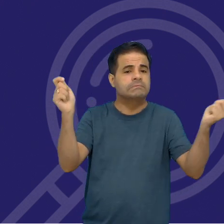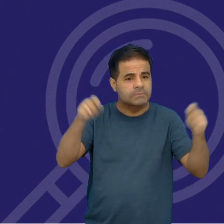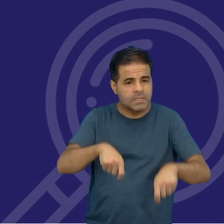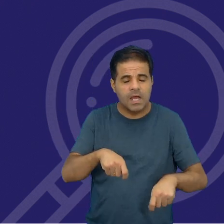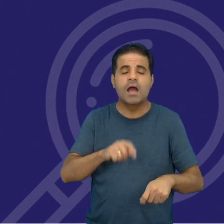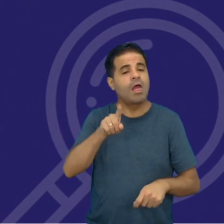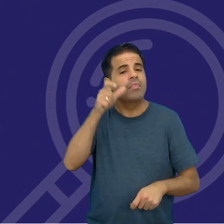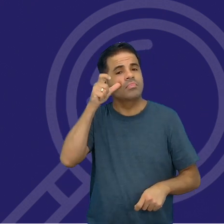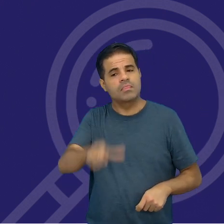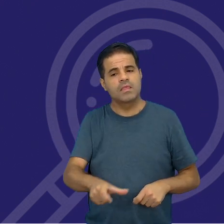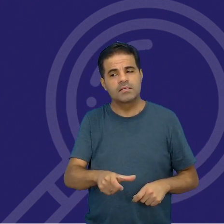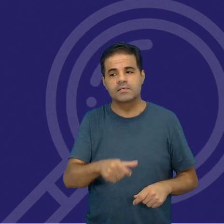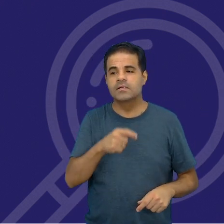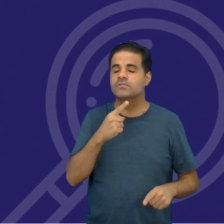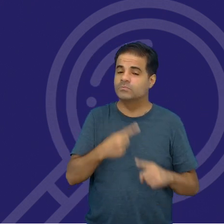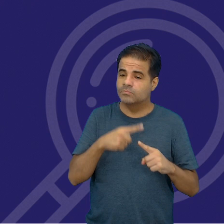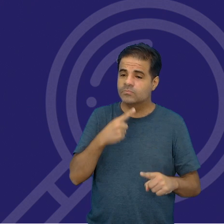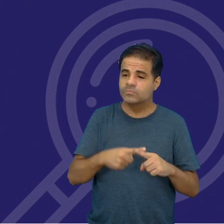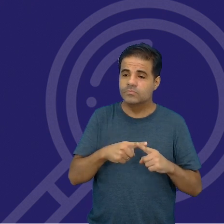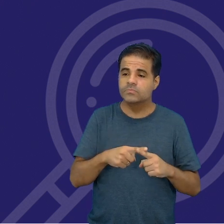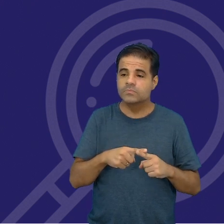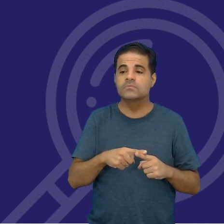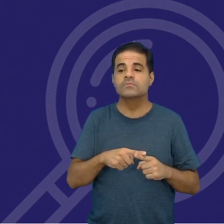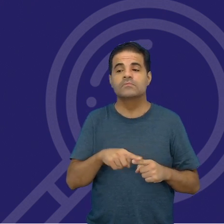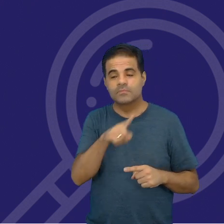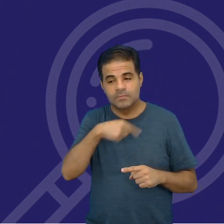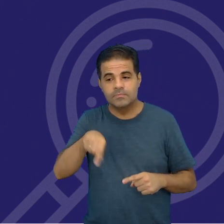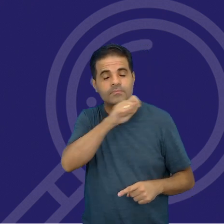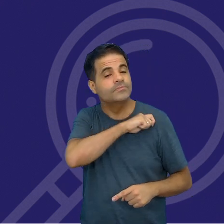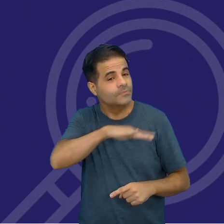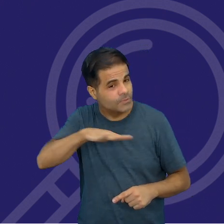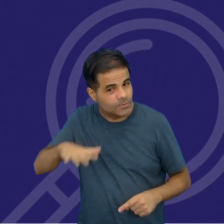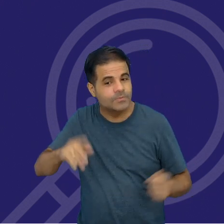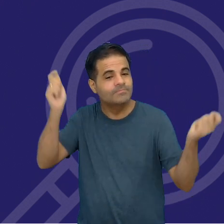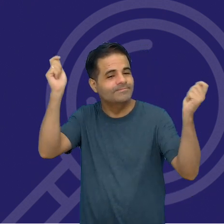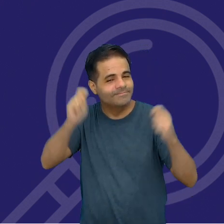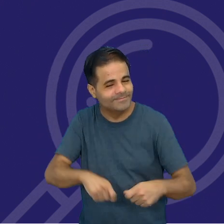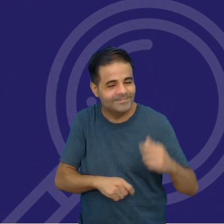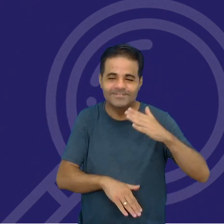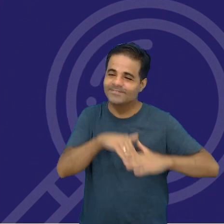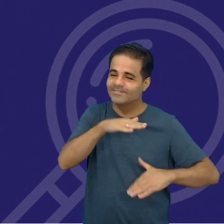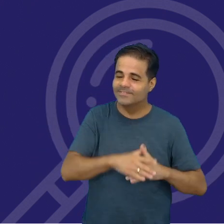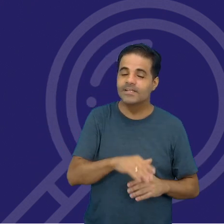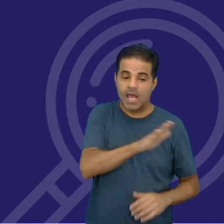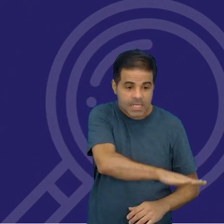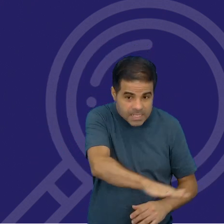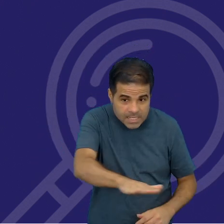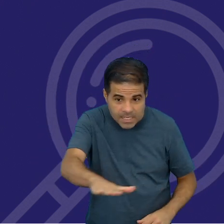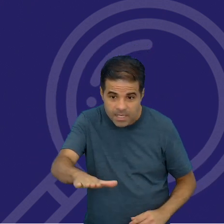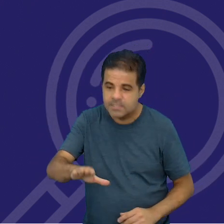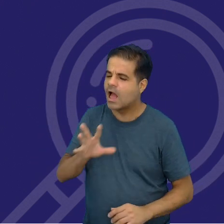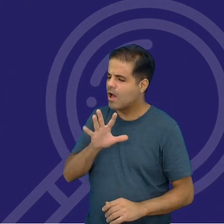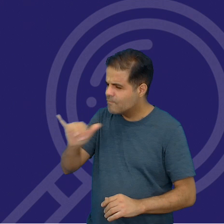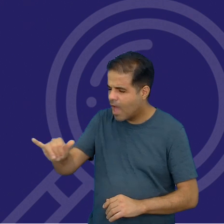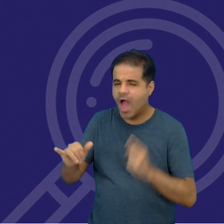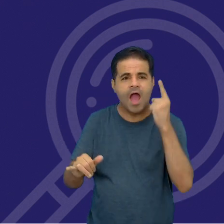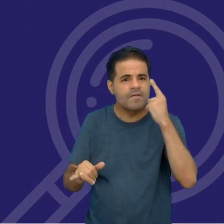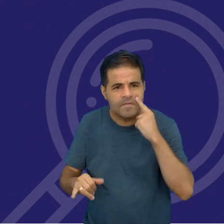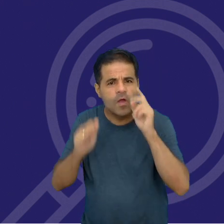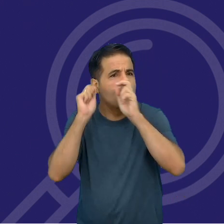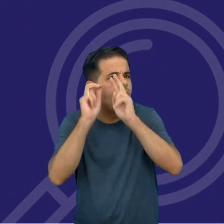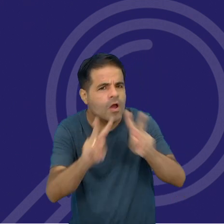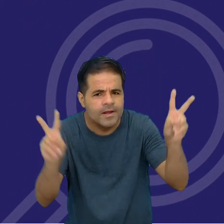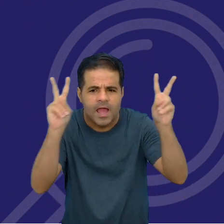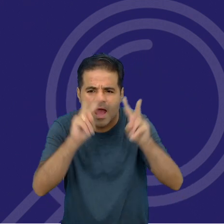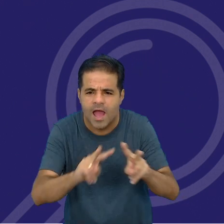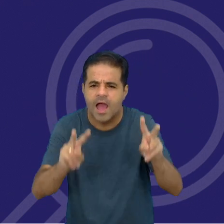é interessante, para que o aluno reconheça, né, as crianças já vão, né, olhar ali, já